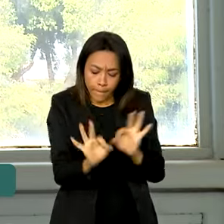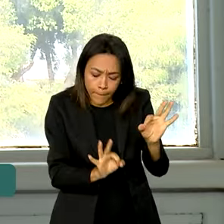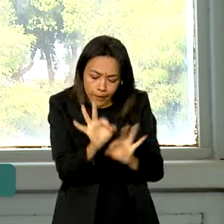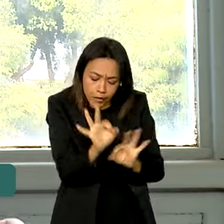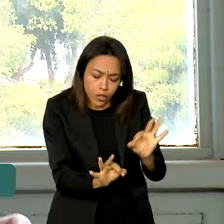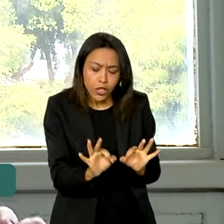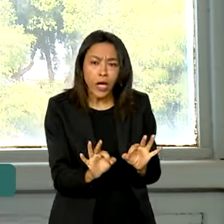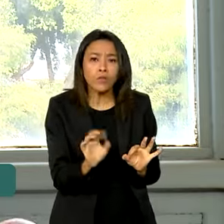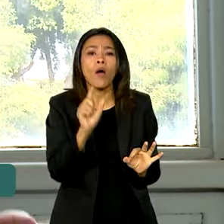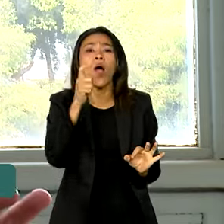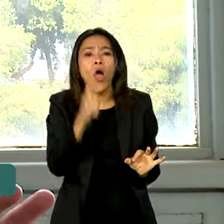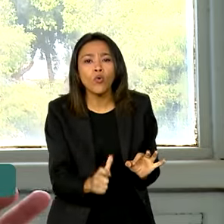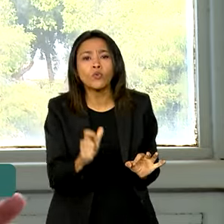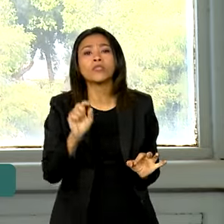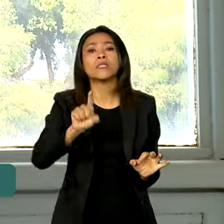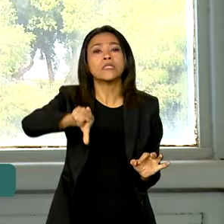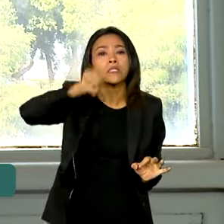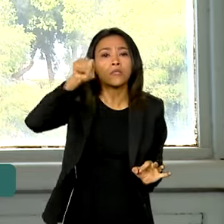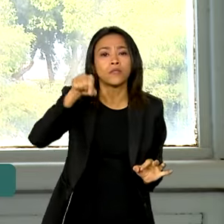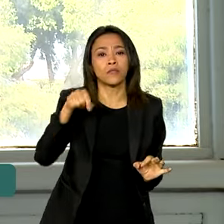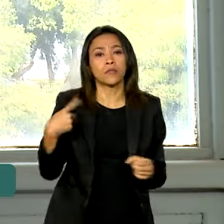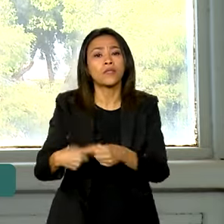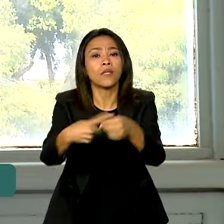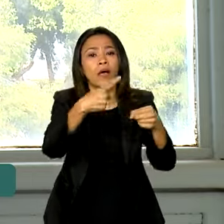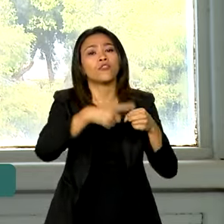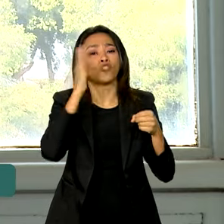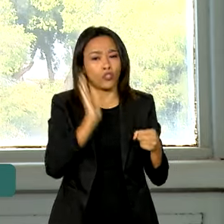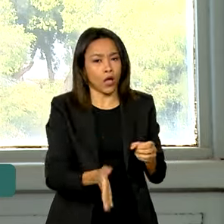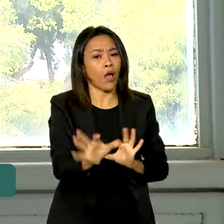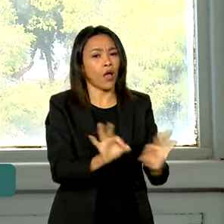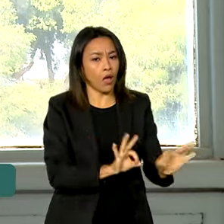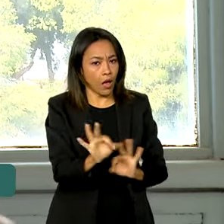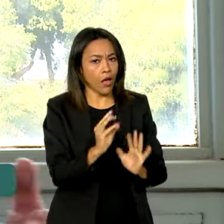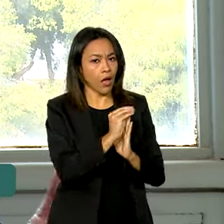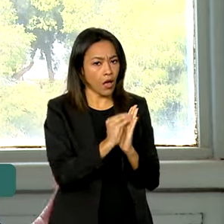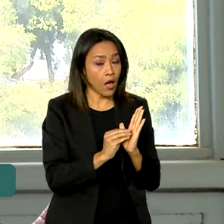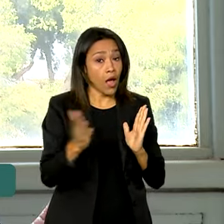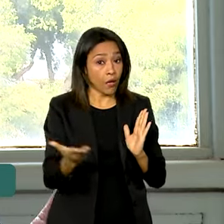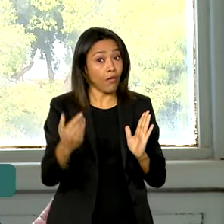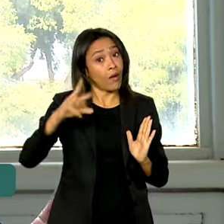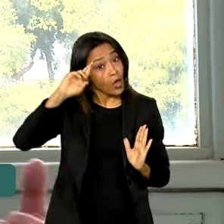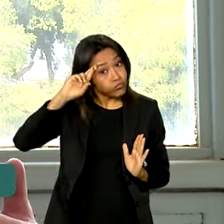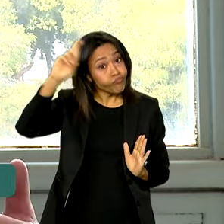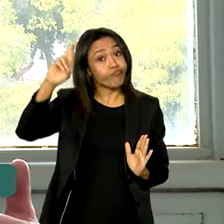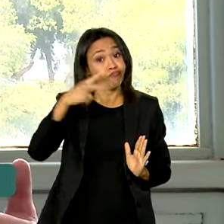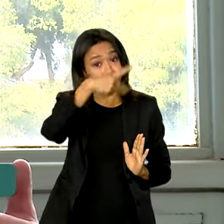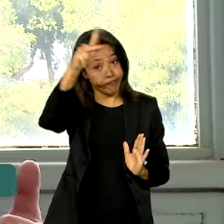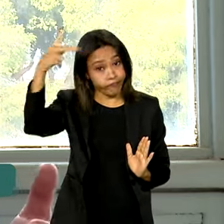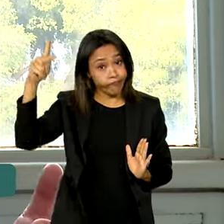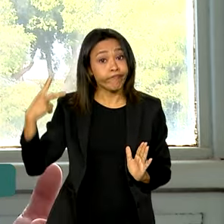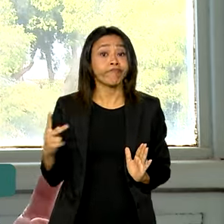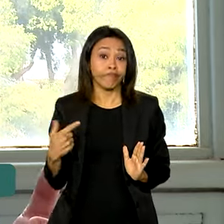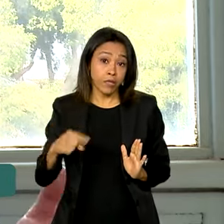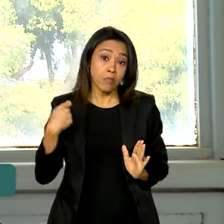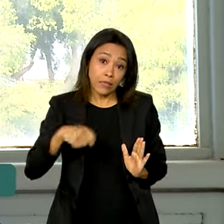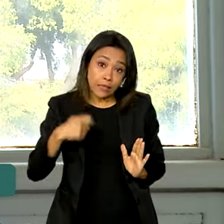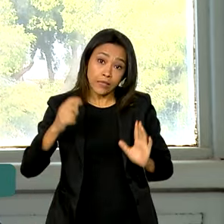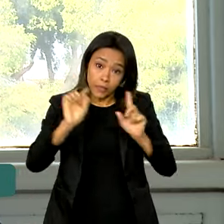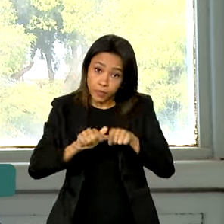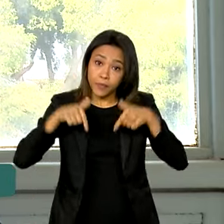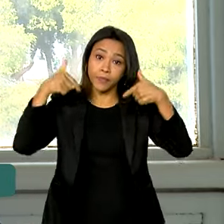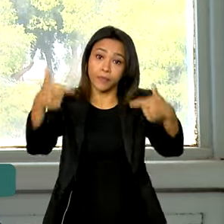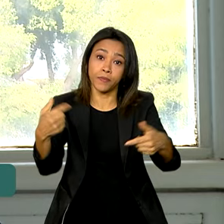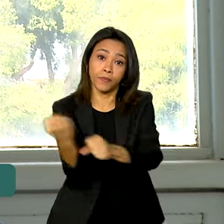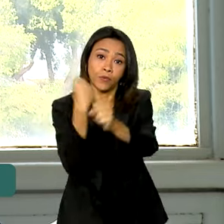os locais, né, as cidades, os municípios, e agora cabe ao gestor a busca dessa materialização. Né? Nós temos a